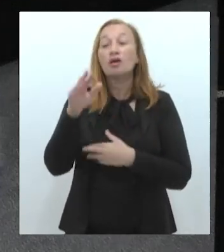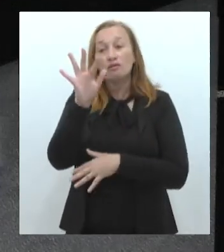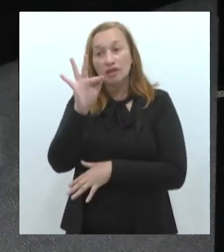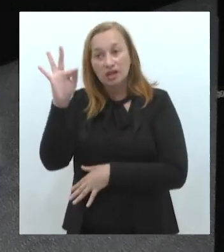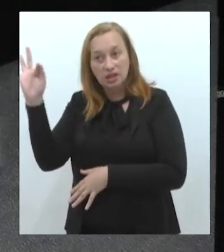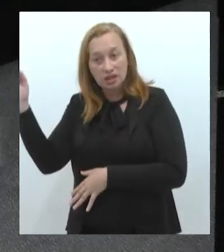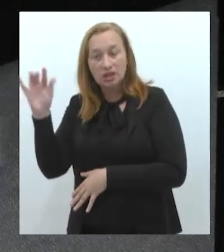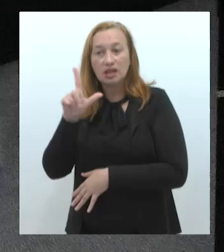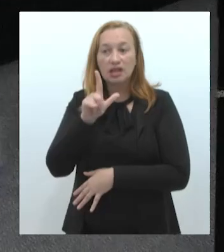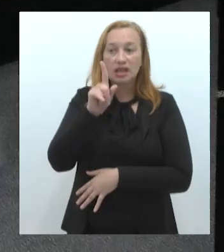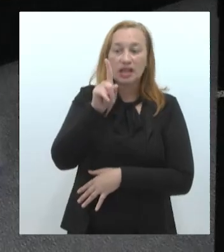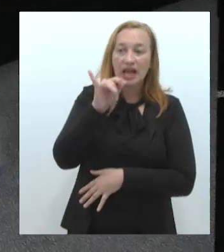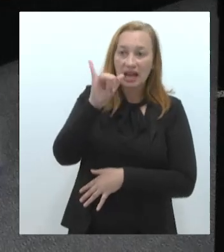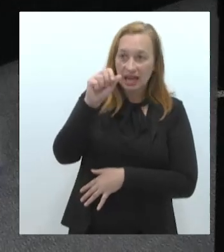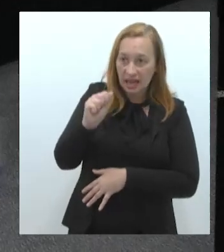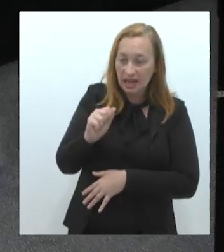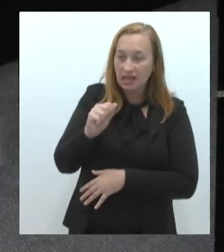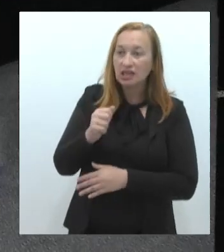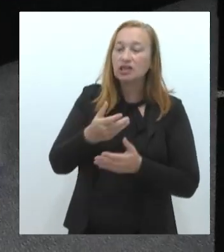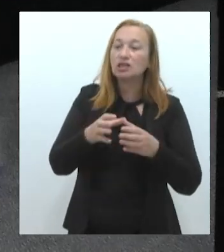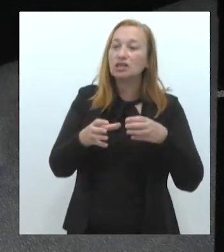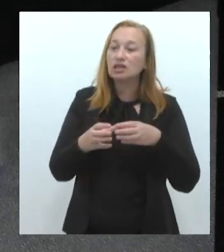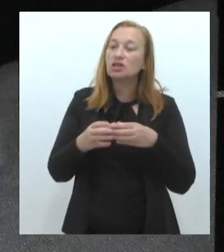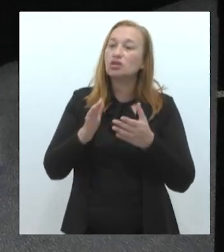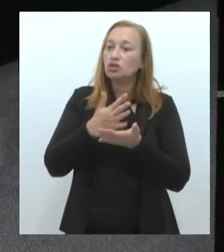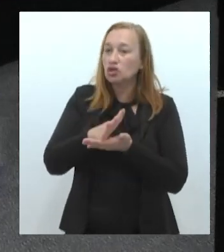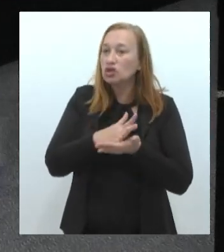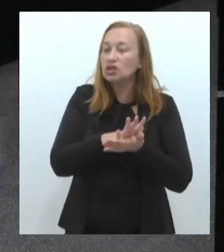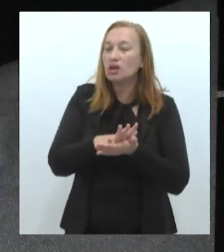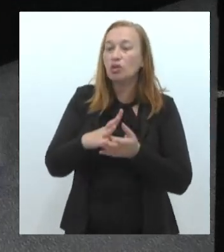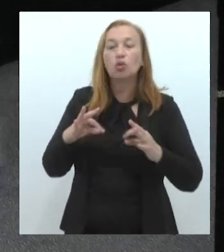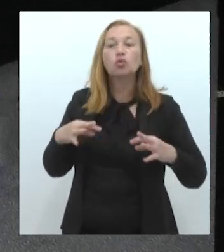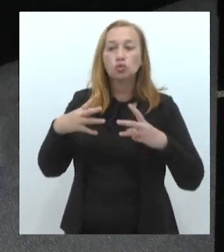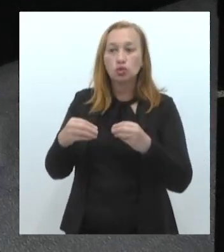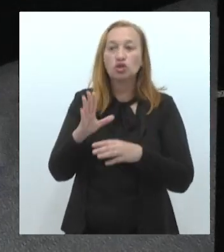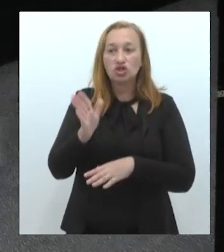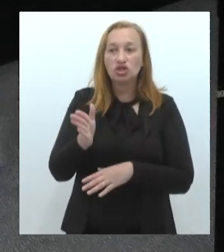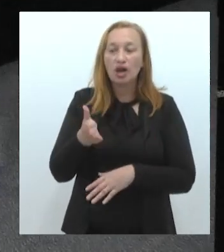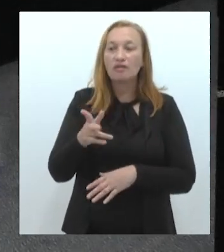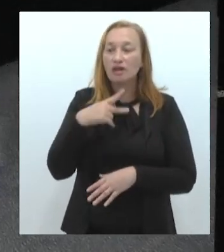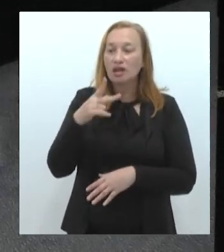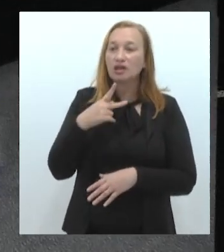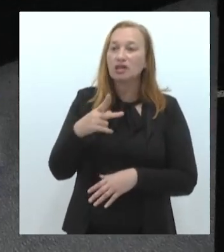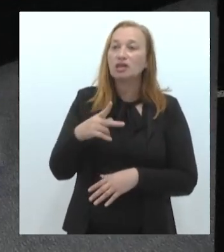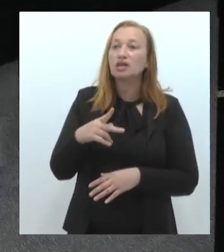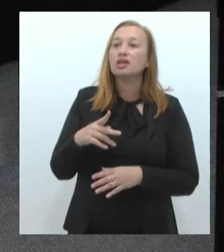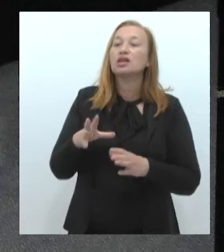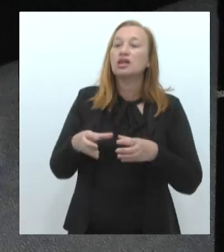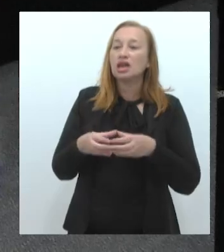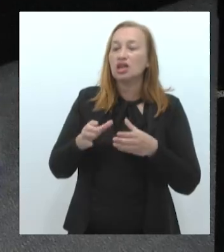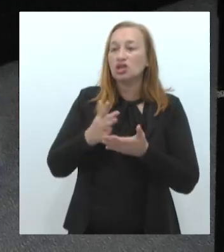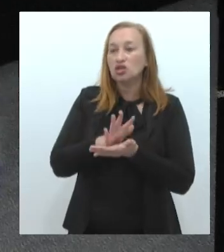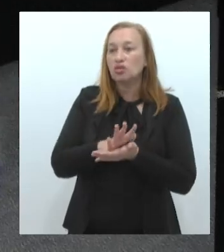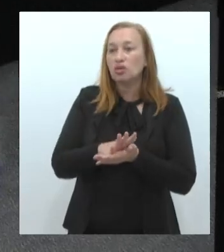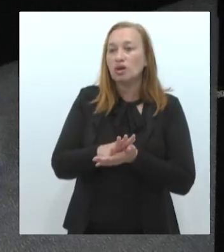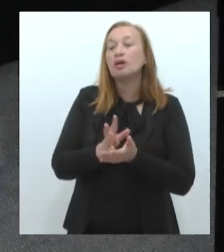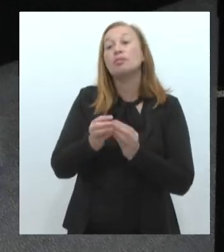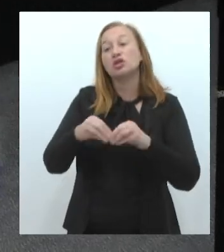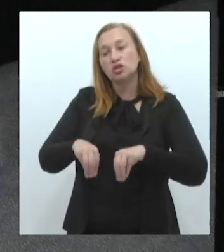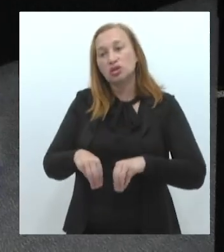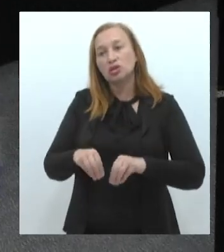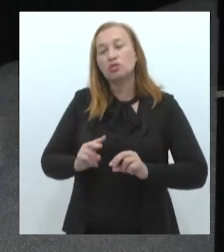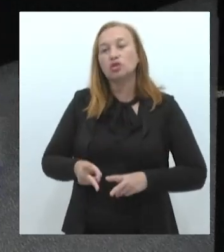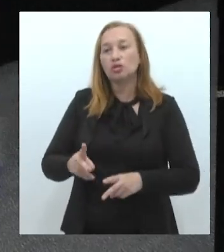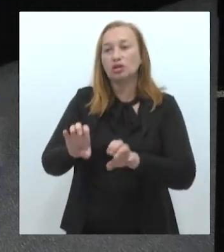da Liga, da Escola de Samba, com Sandro Avelar, com todo mundo. Já ficou definido que as escolas atingidas manterão lá a estrutura. Quem